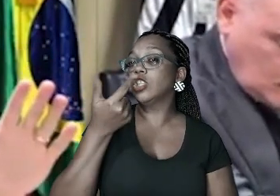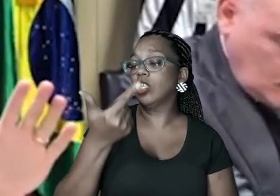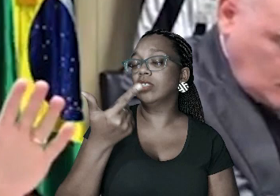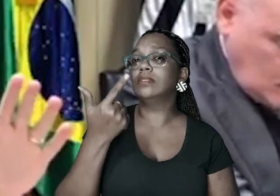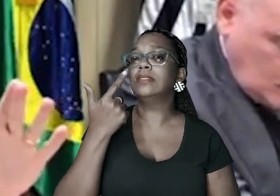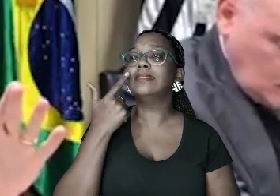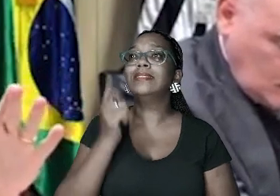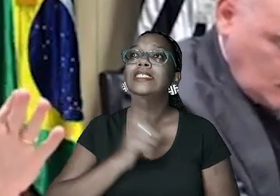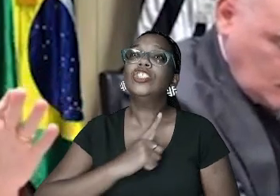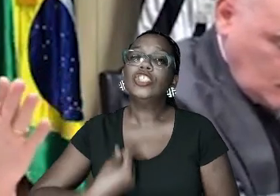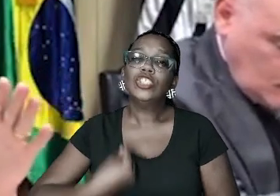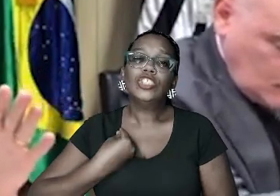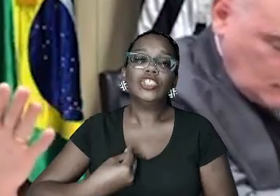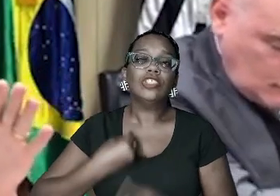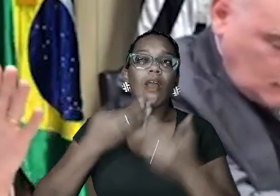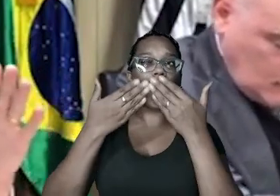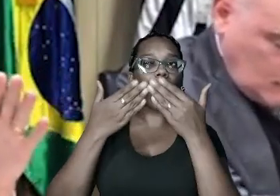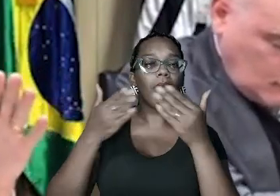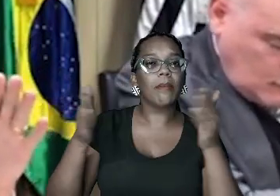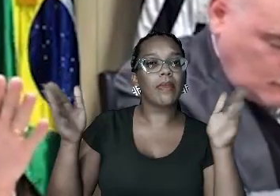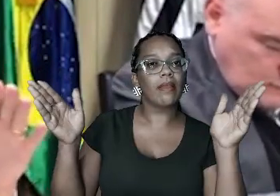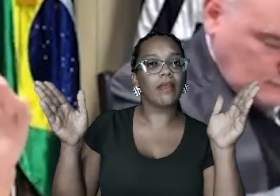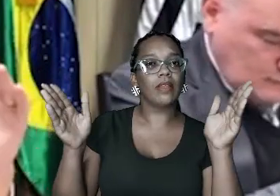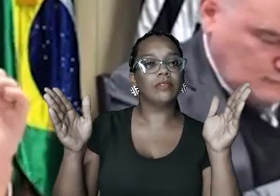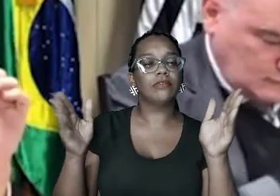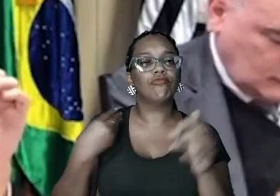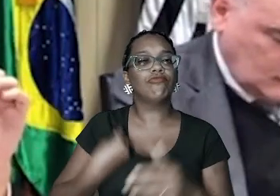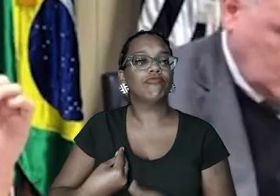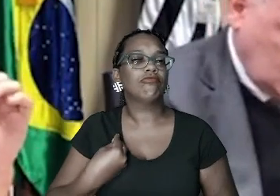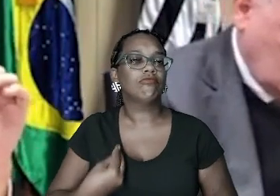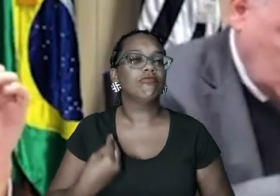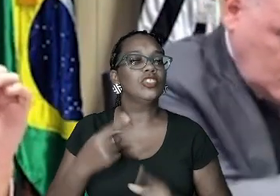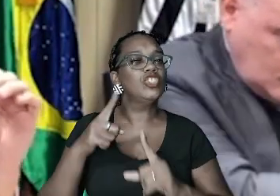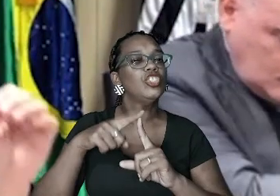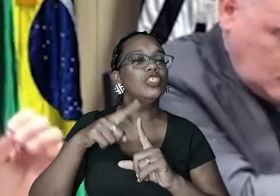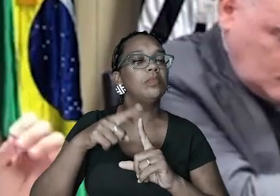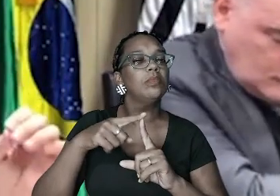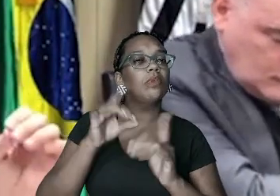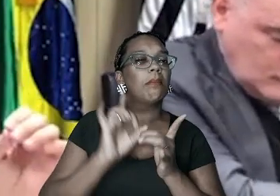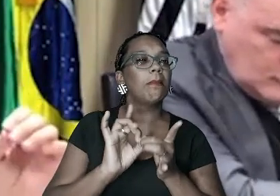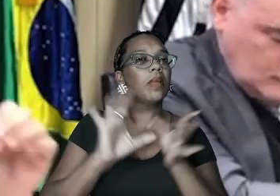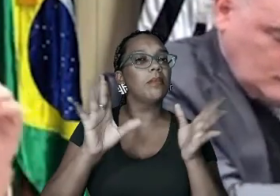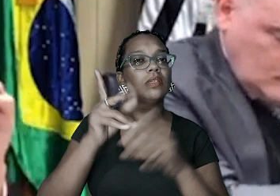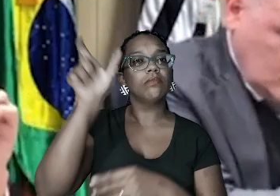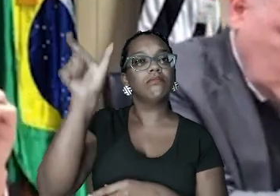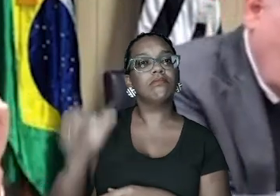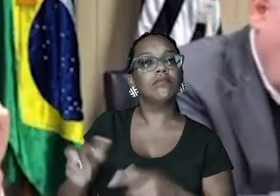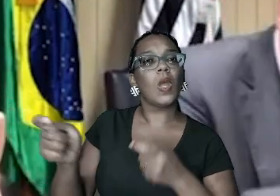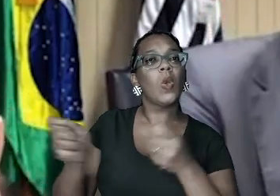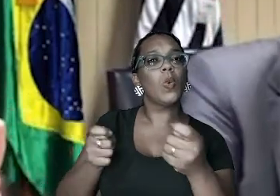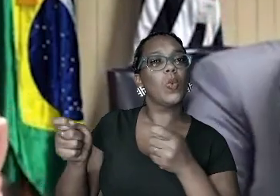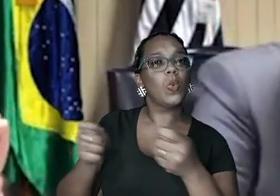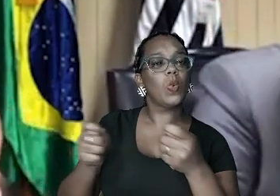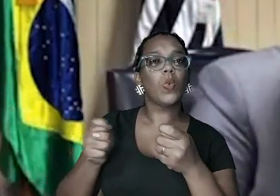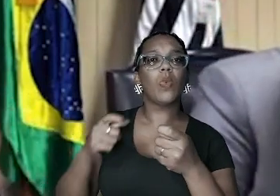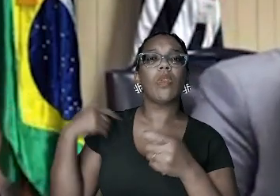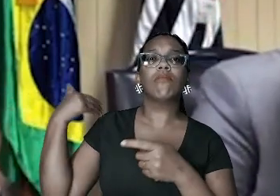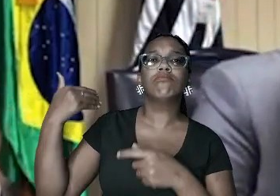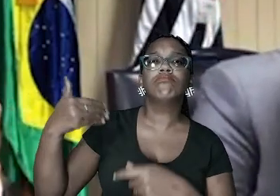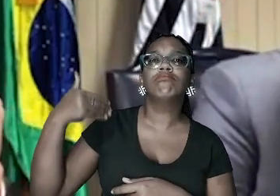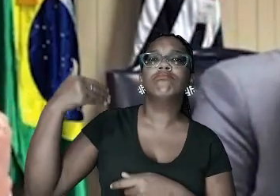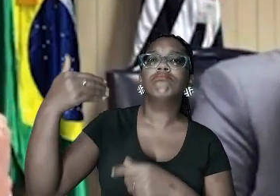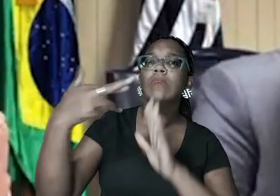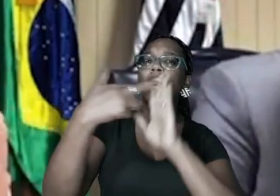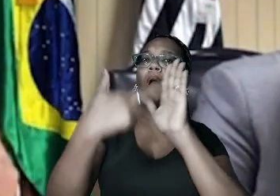cvm 62 Residem no fato de que ela traz tipos bastante abertos tipos que permitem